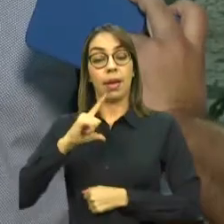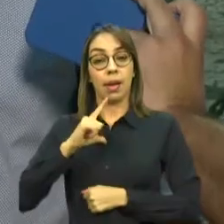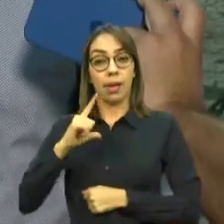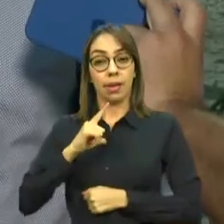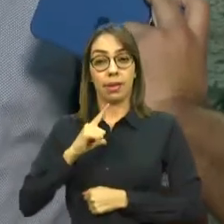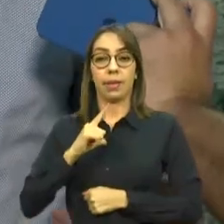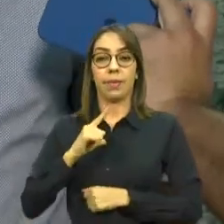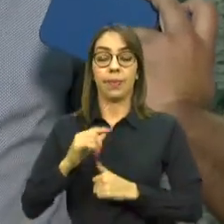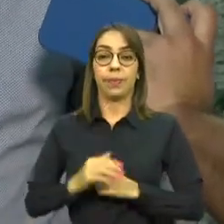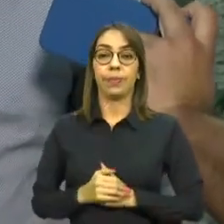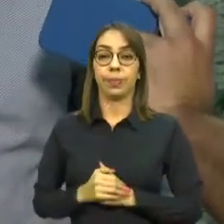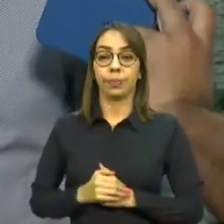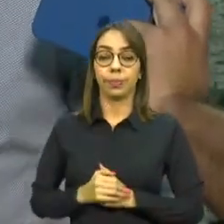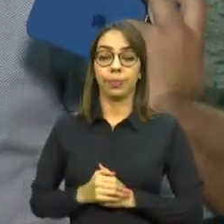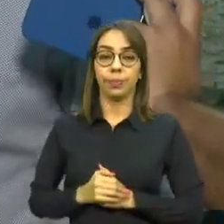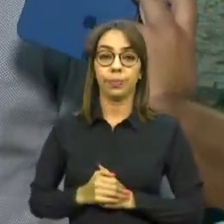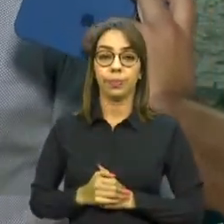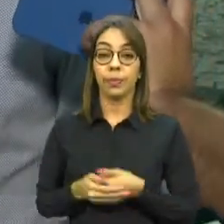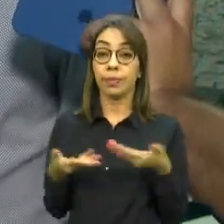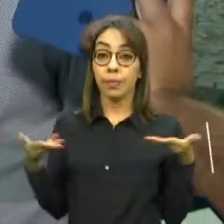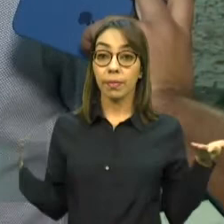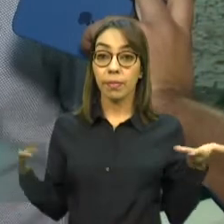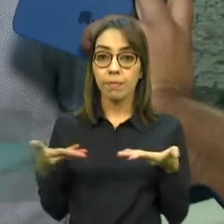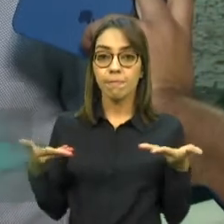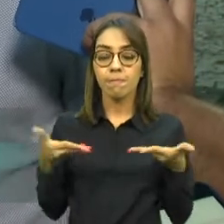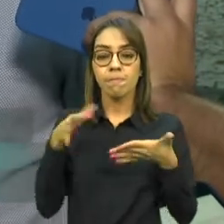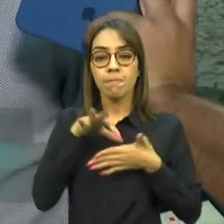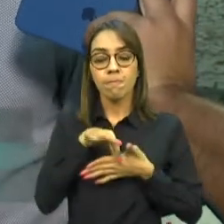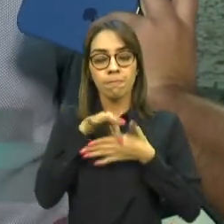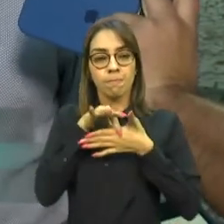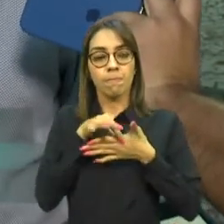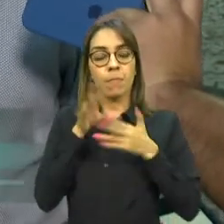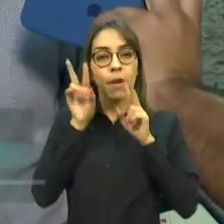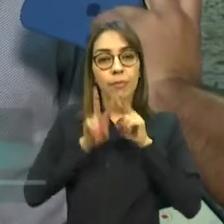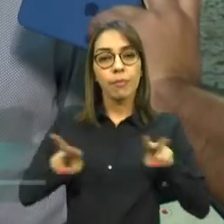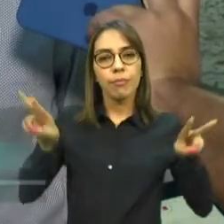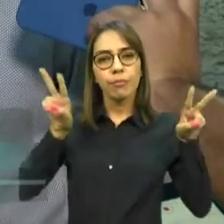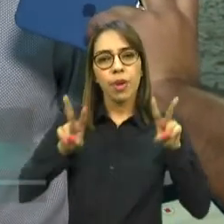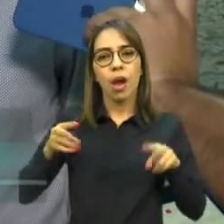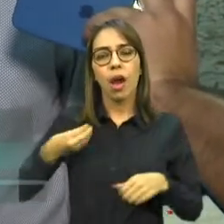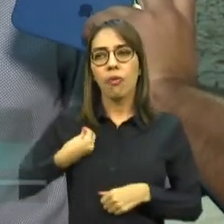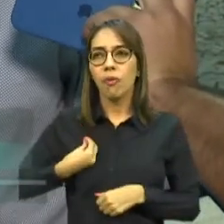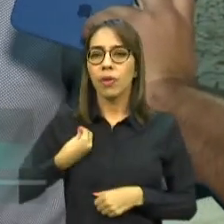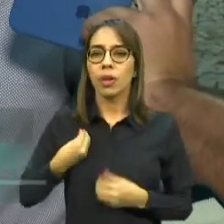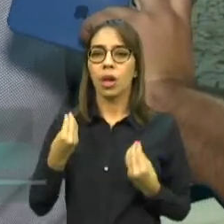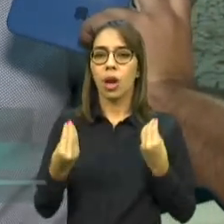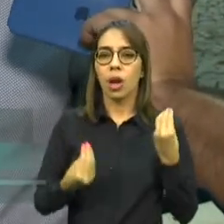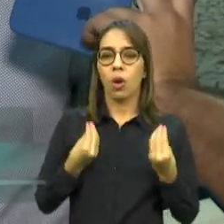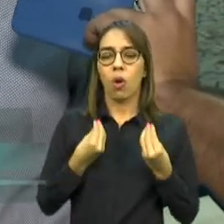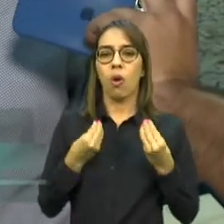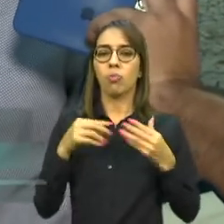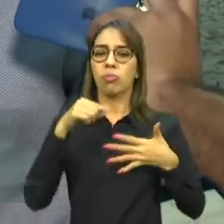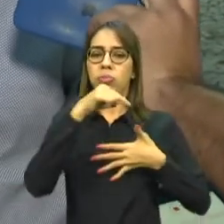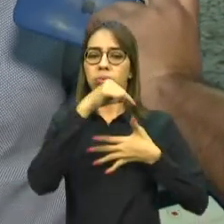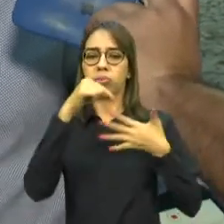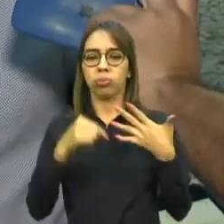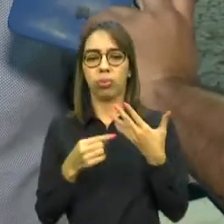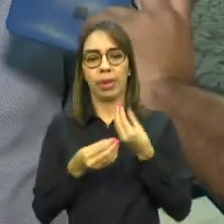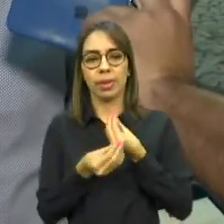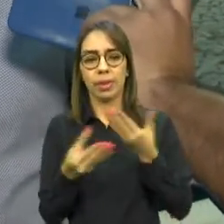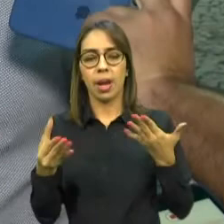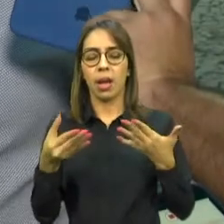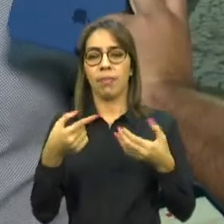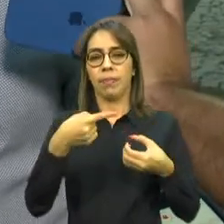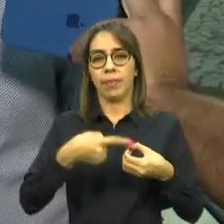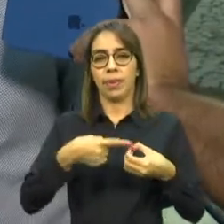Mulheres. Estamos aqui presenciando, acompanhando todos esses serviços que estão sendo disponibilizados à população itapipoquense